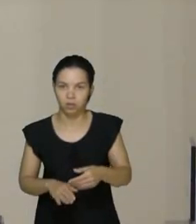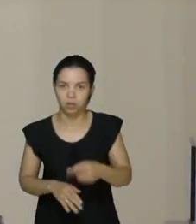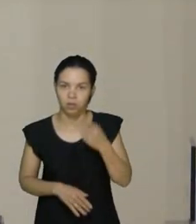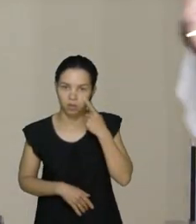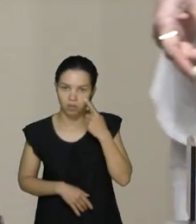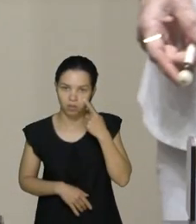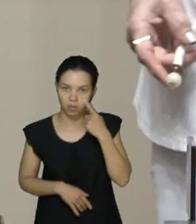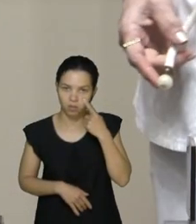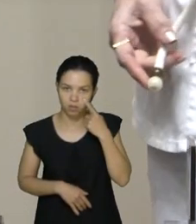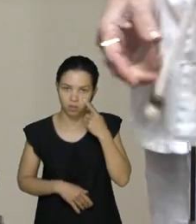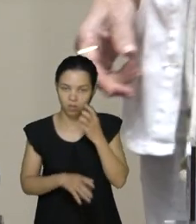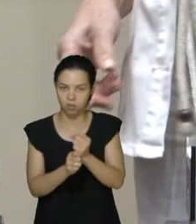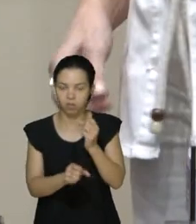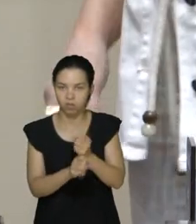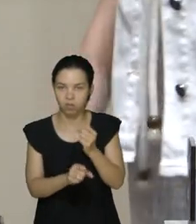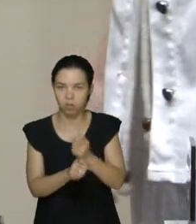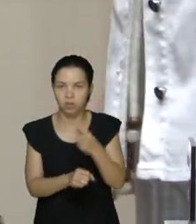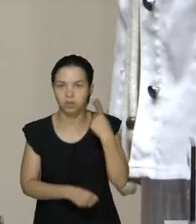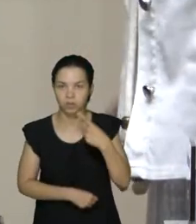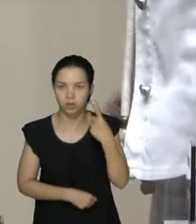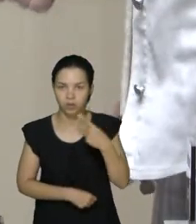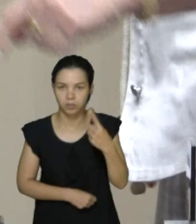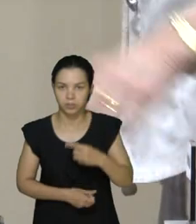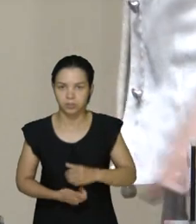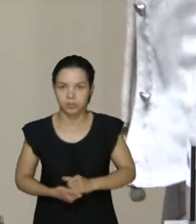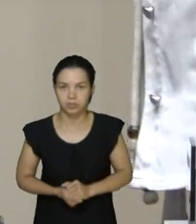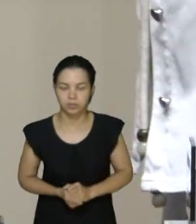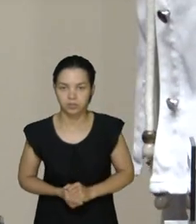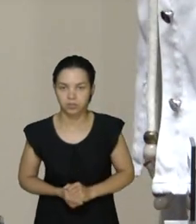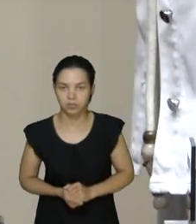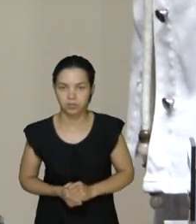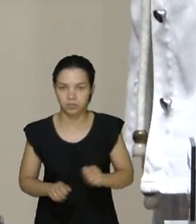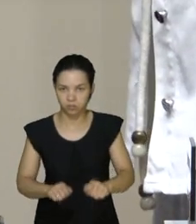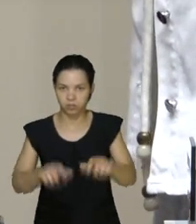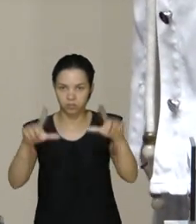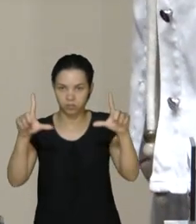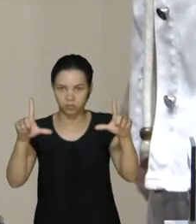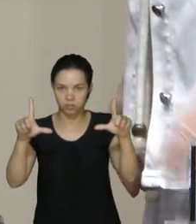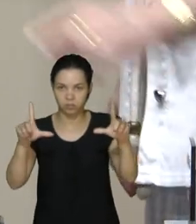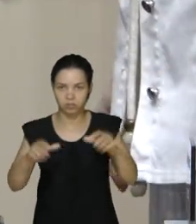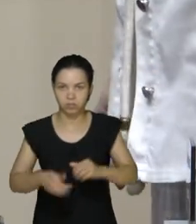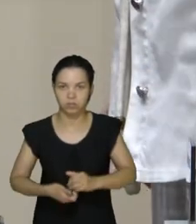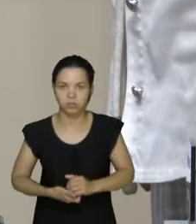verificação de quórum. Está aberta a verificação de quórum.